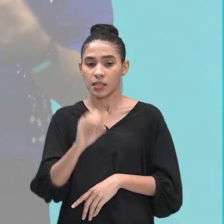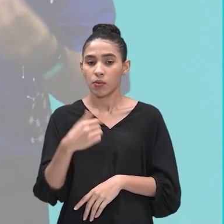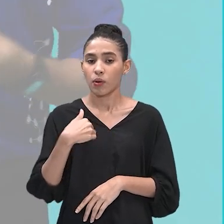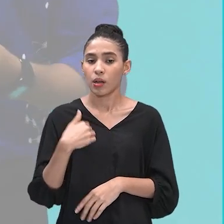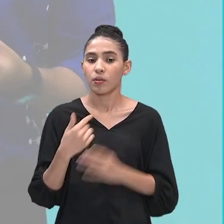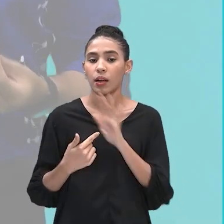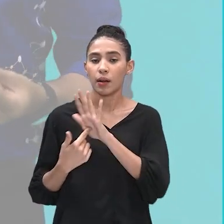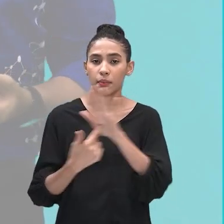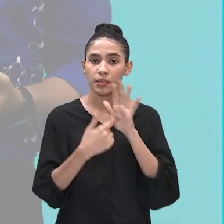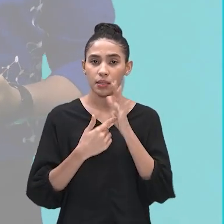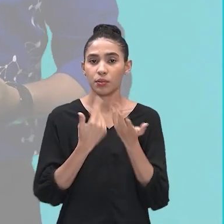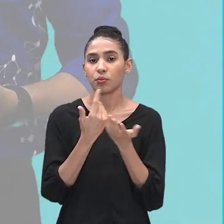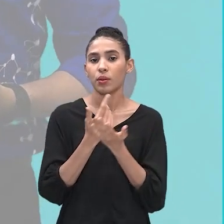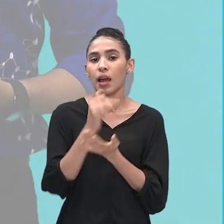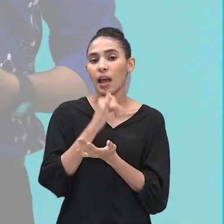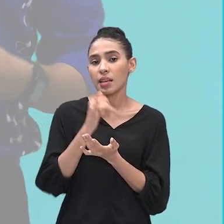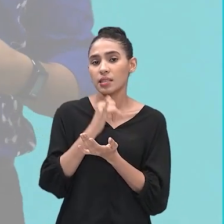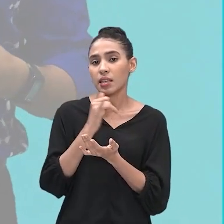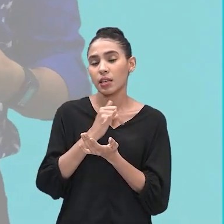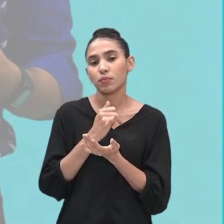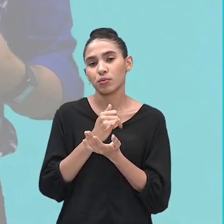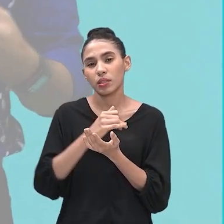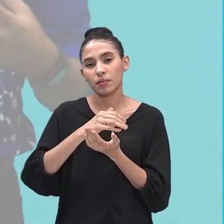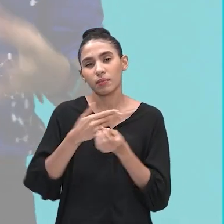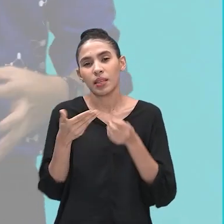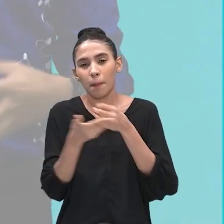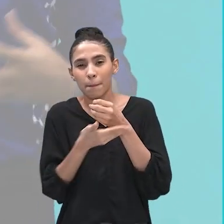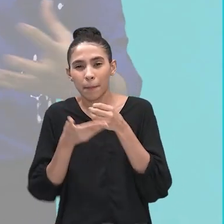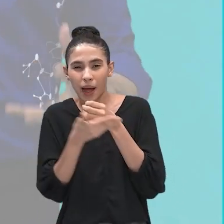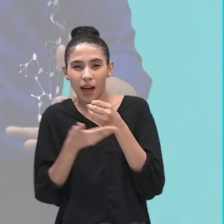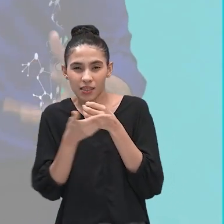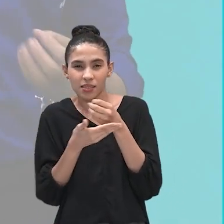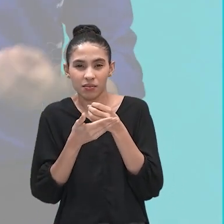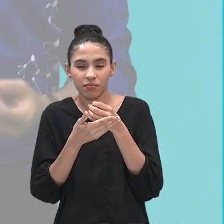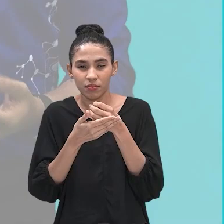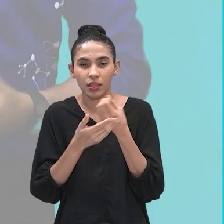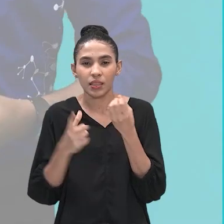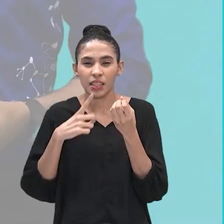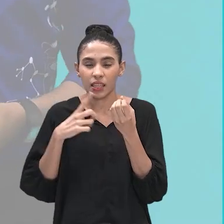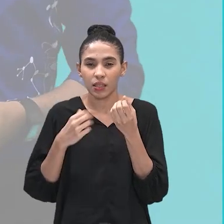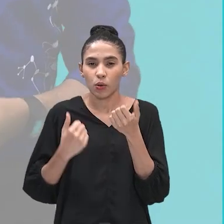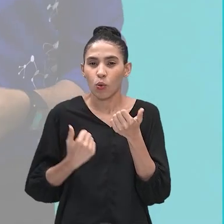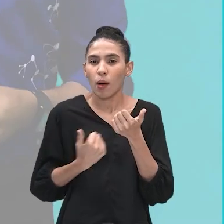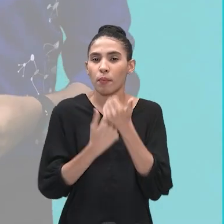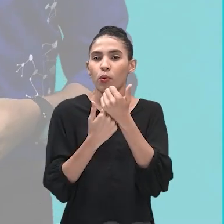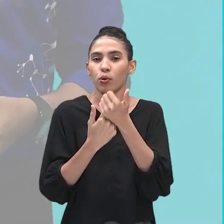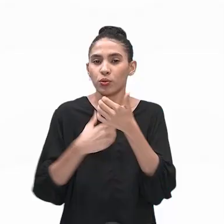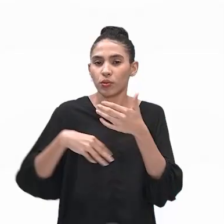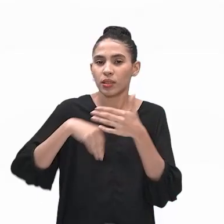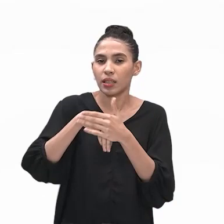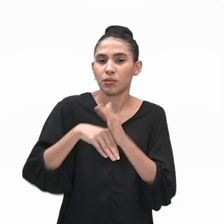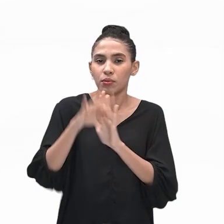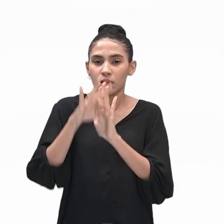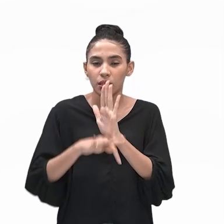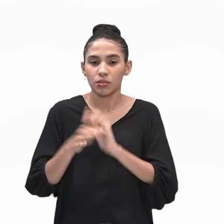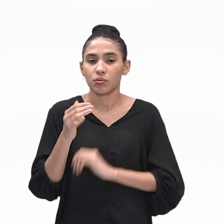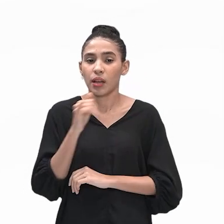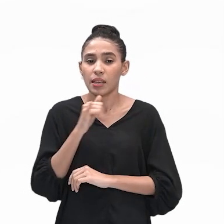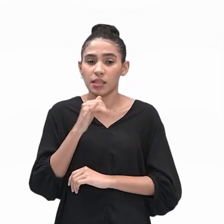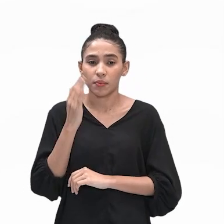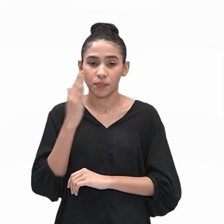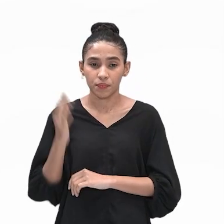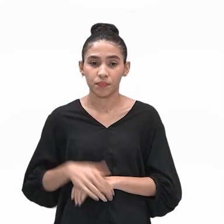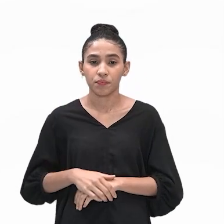para justificar ali aquela minha opinião, né? Para argumentar ali dentro do meu texto. Vamos ao exemplo.